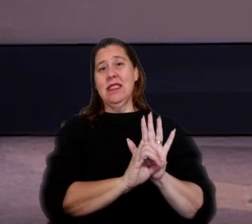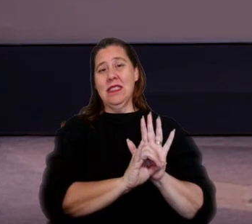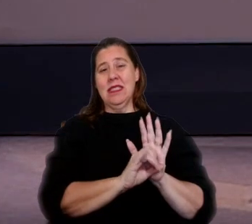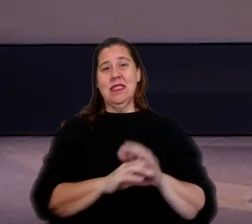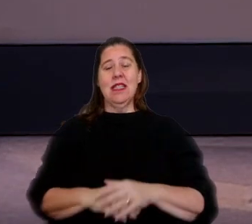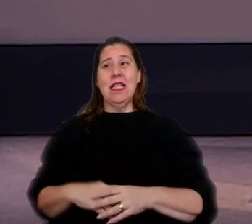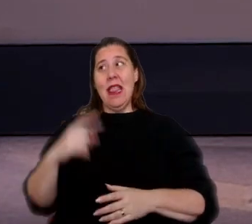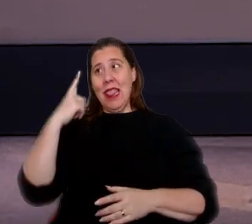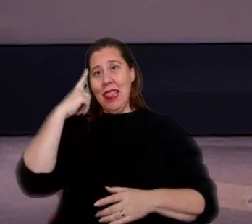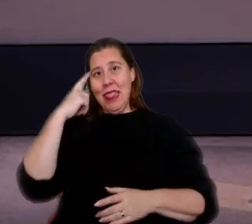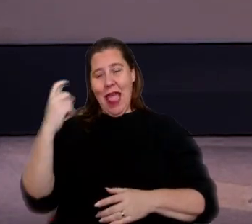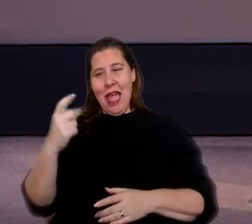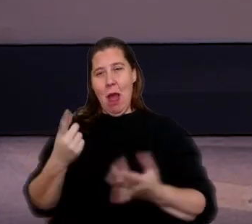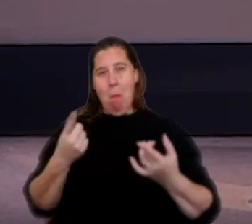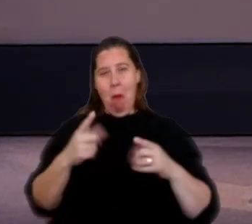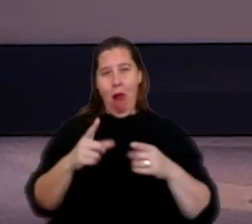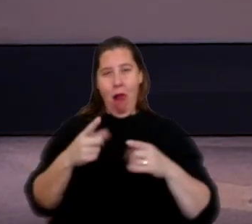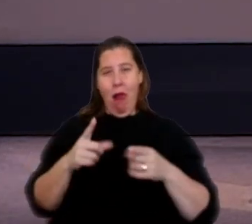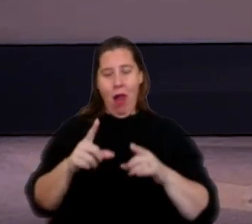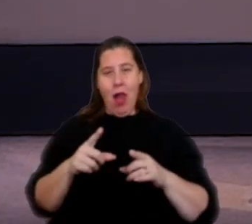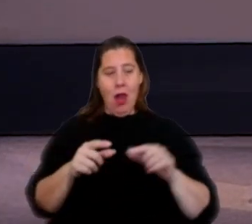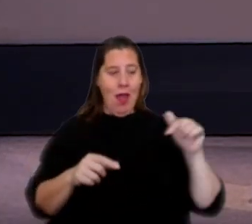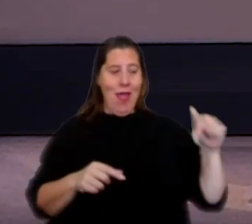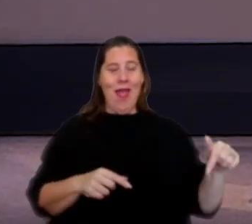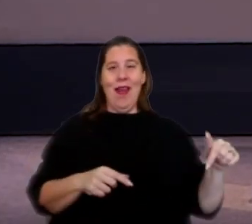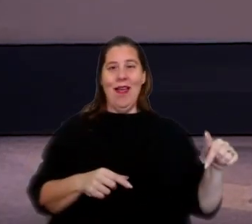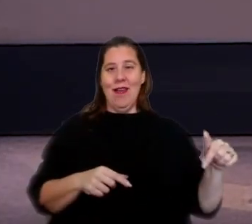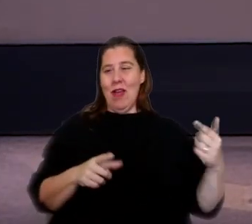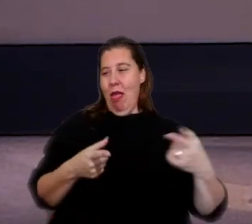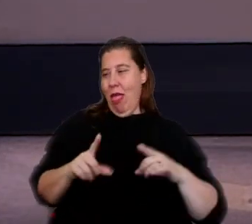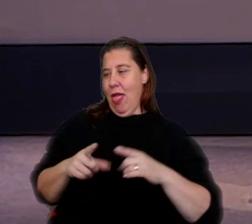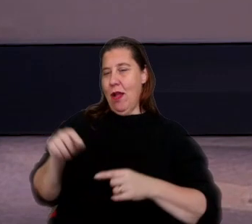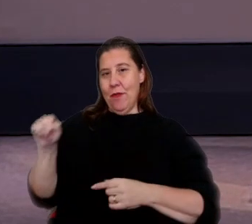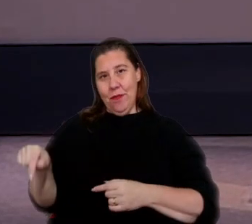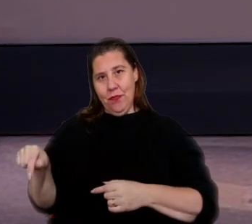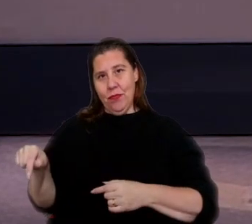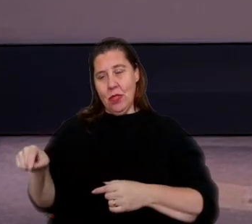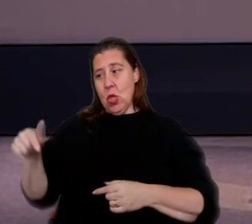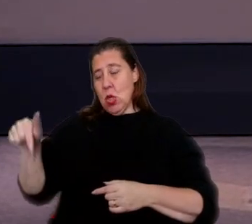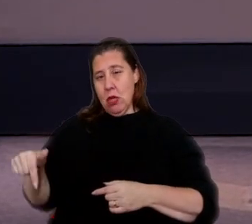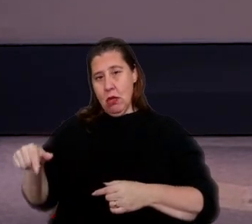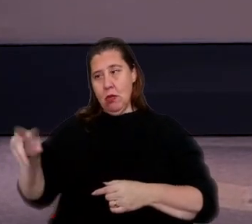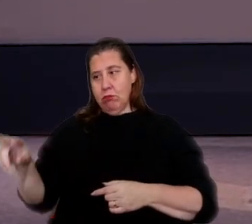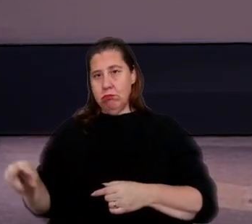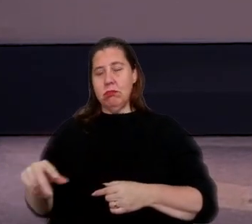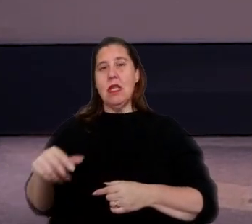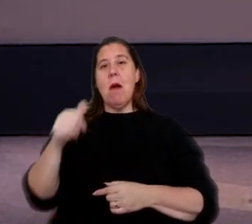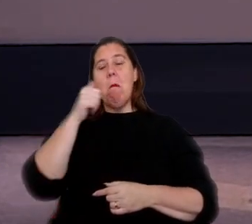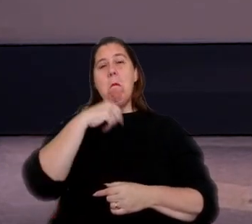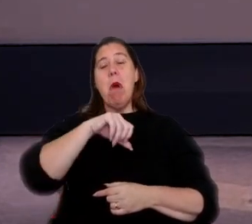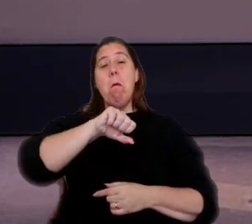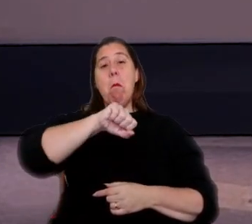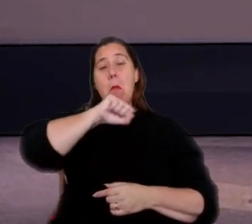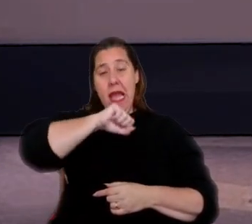identificação da idealização provocada pelo Léo no Rémy, que repete o